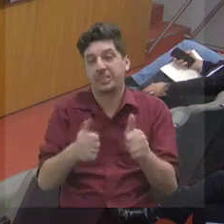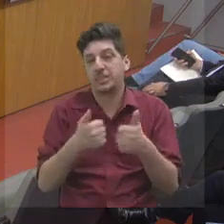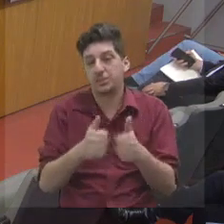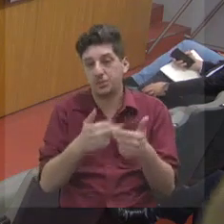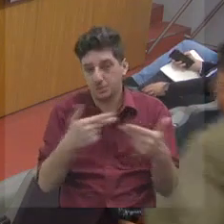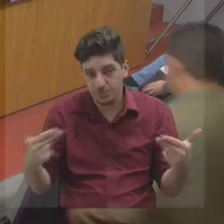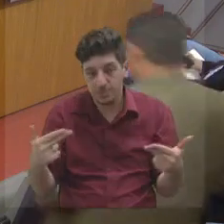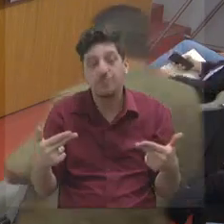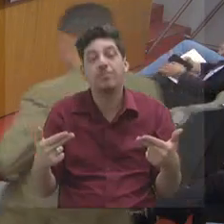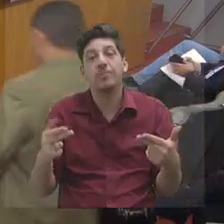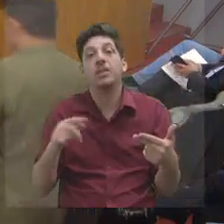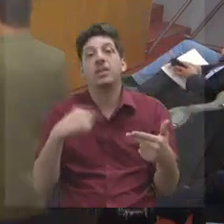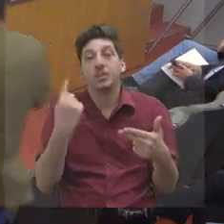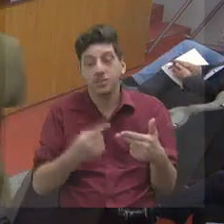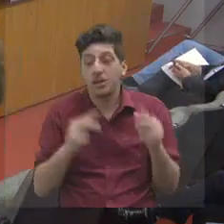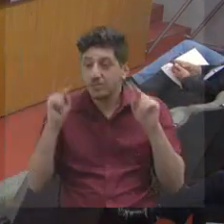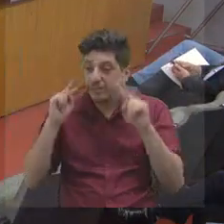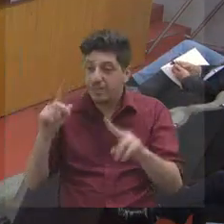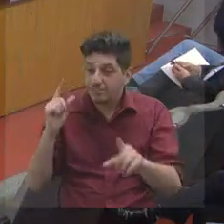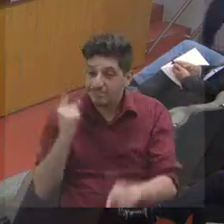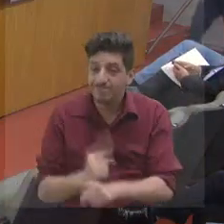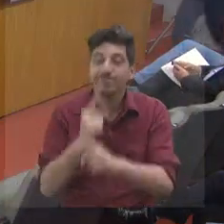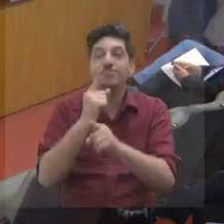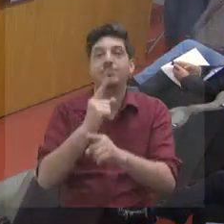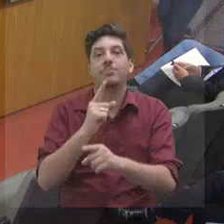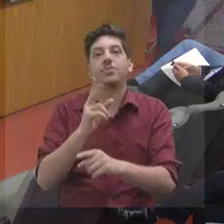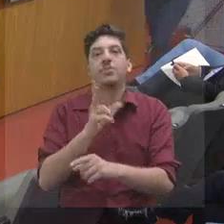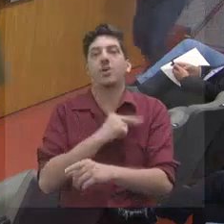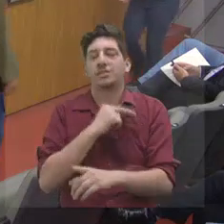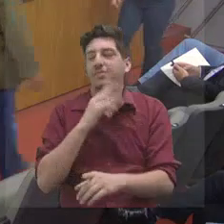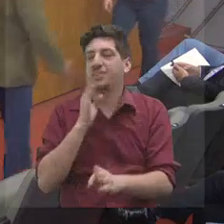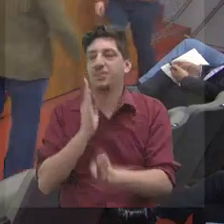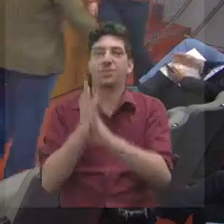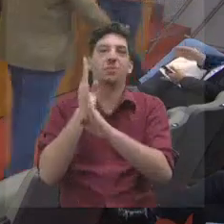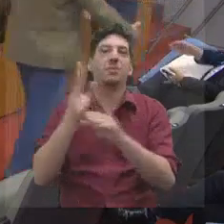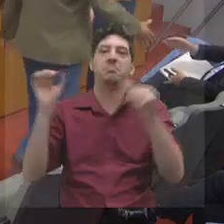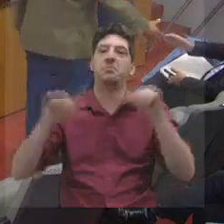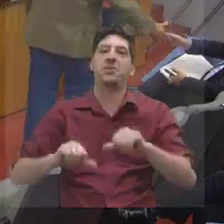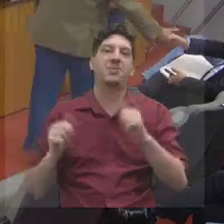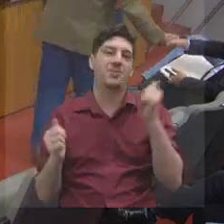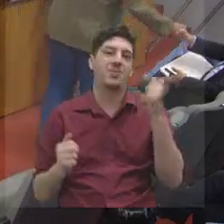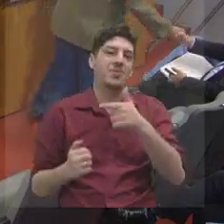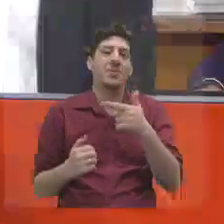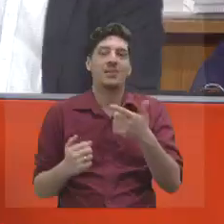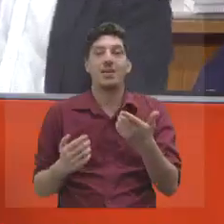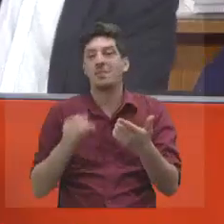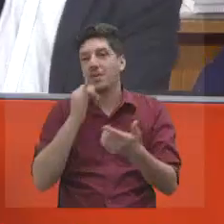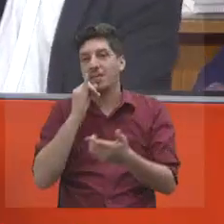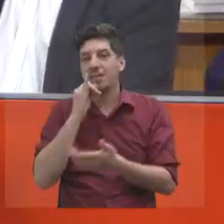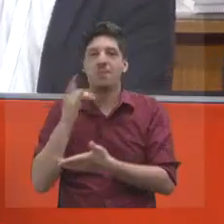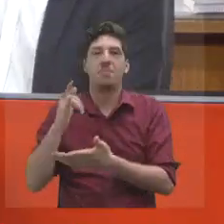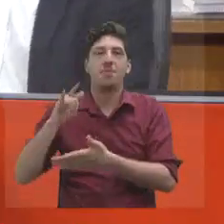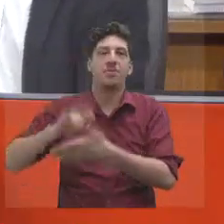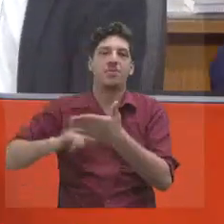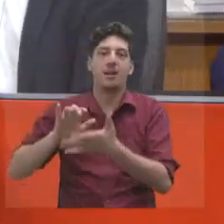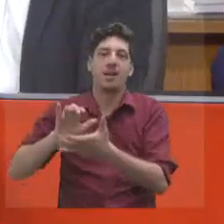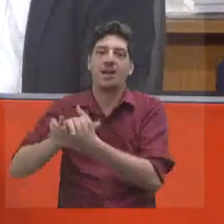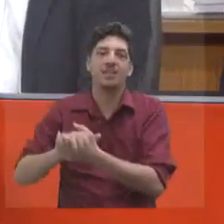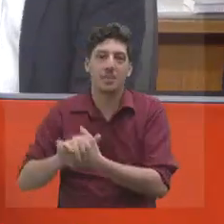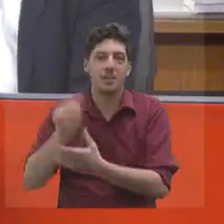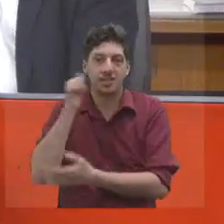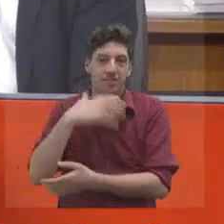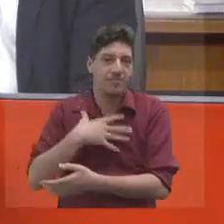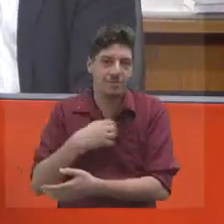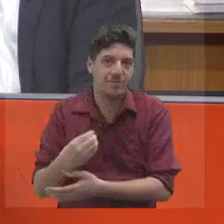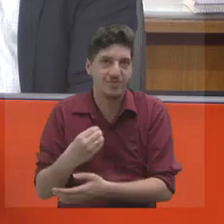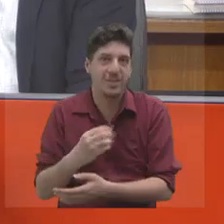e quando a gente abre essa caixa a gente vai ver coisa pior do que nota de casamento de filha de dono de ônibus eu acho